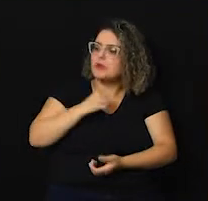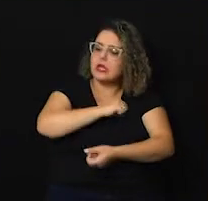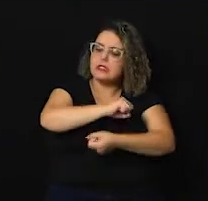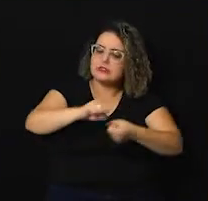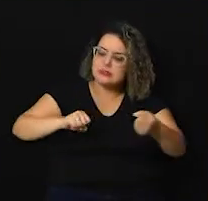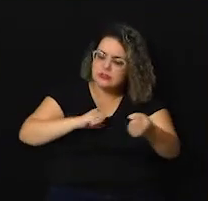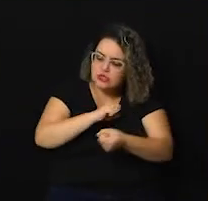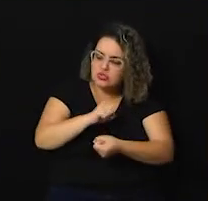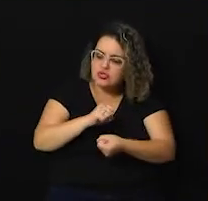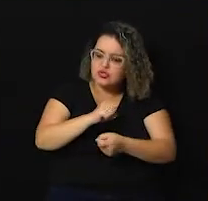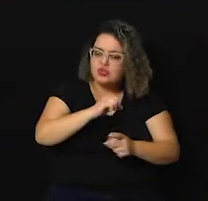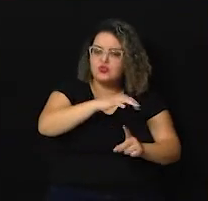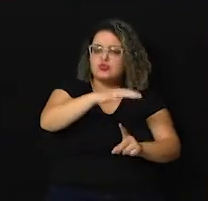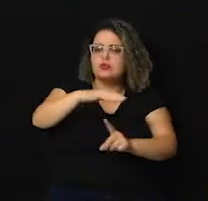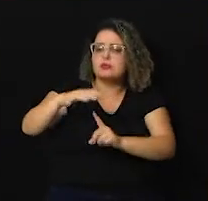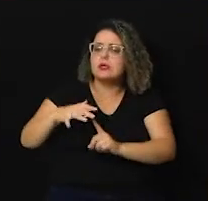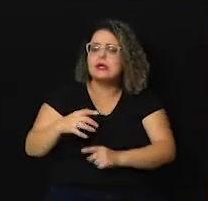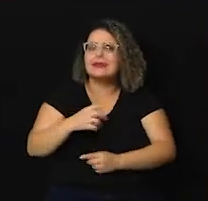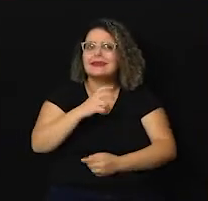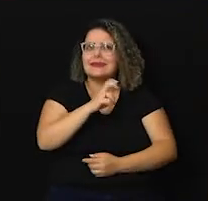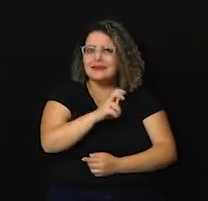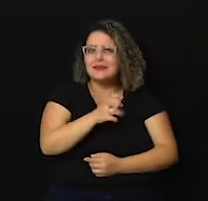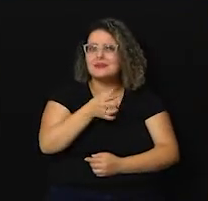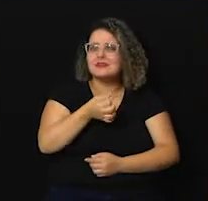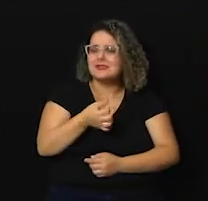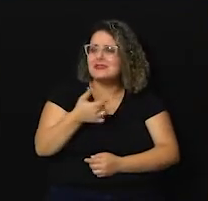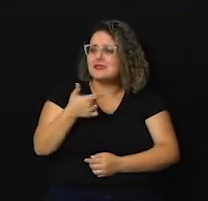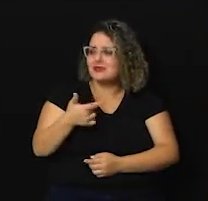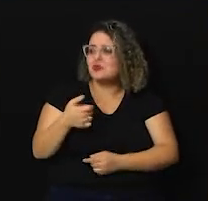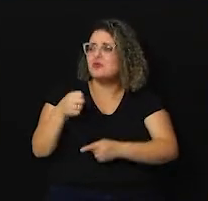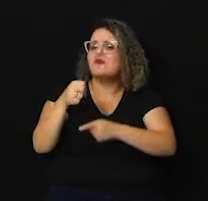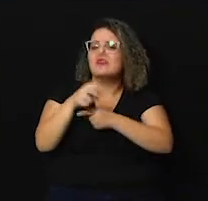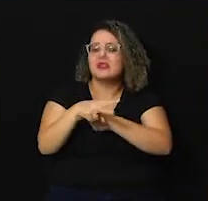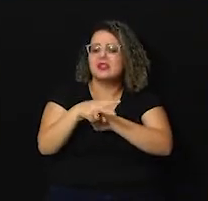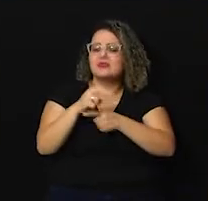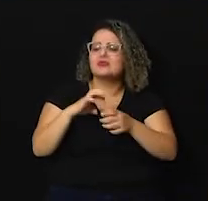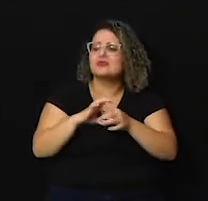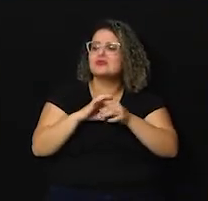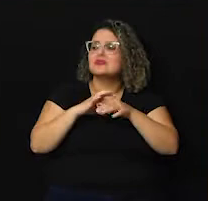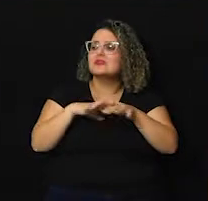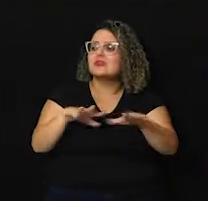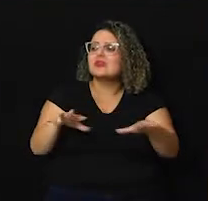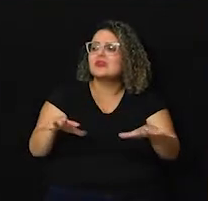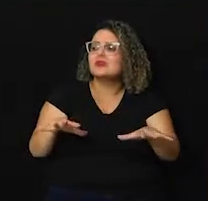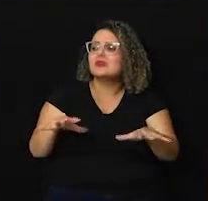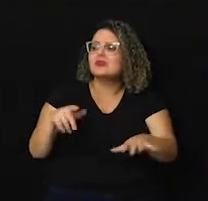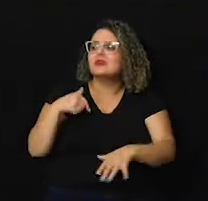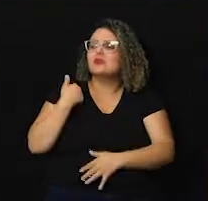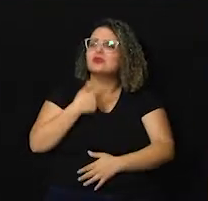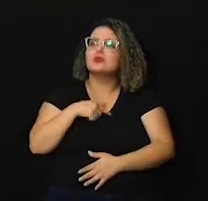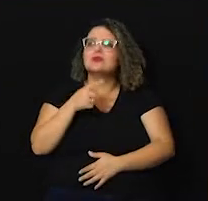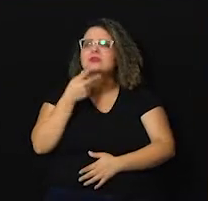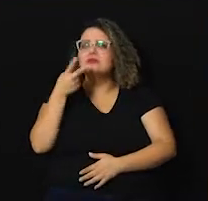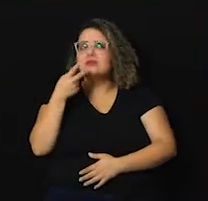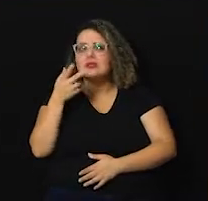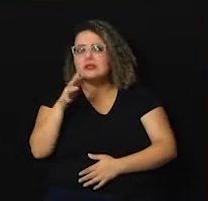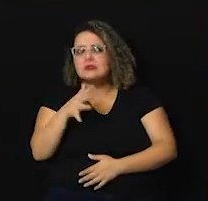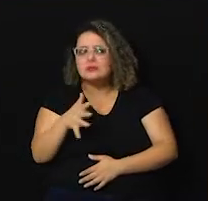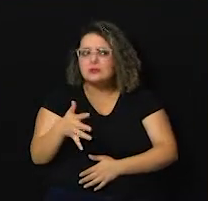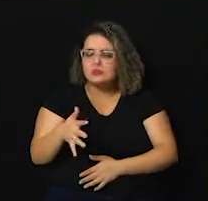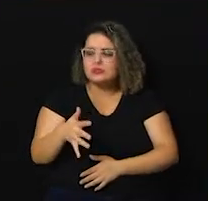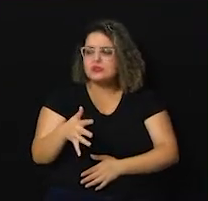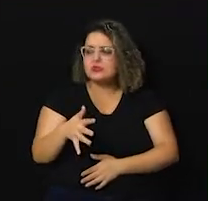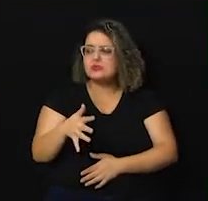nesses 562 agrotóxicos liberados, a gente fala num universo